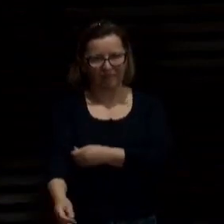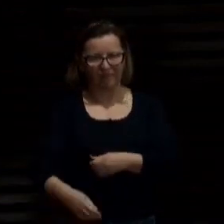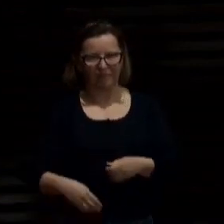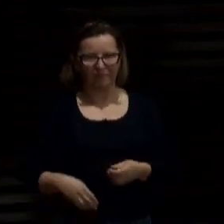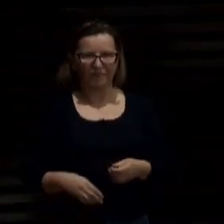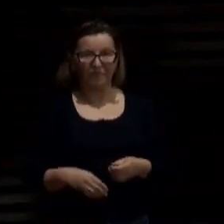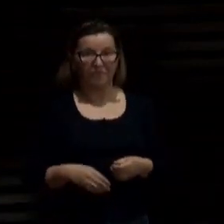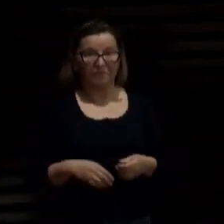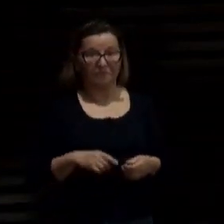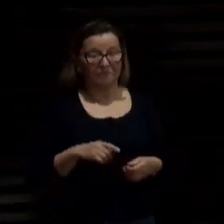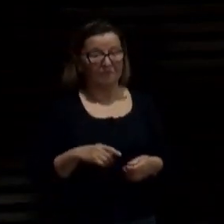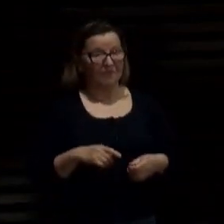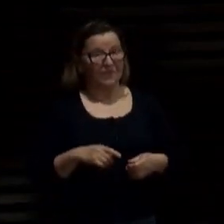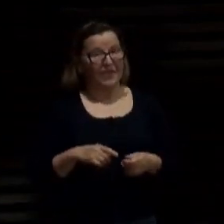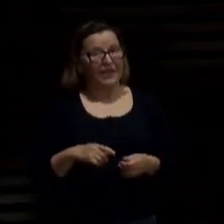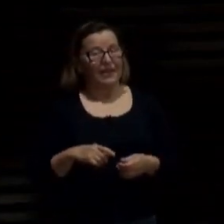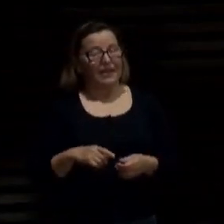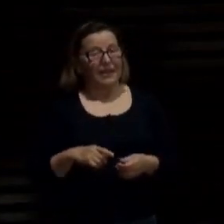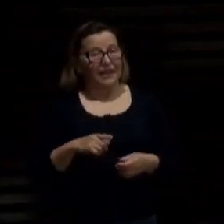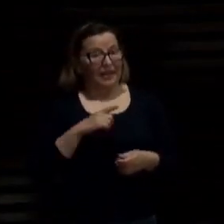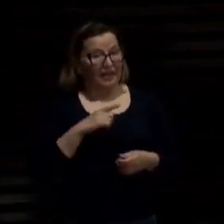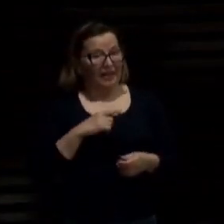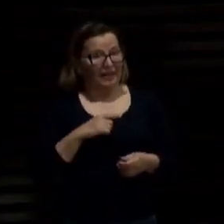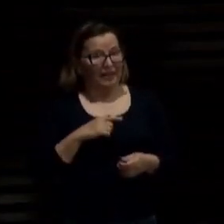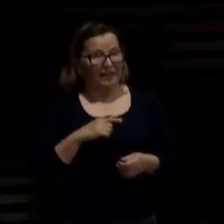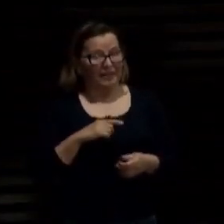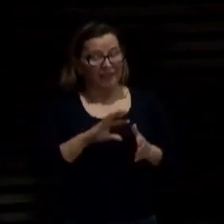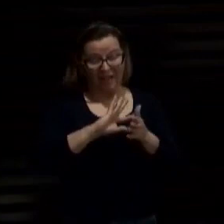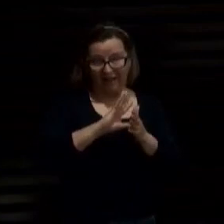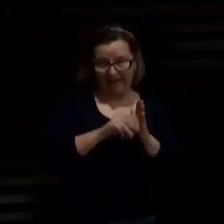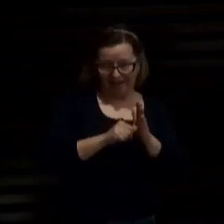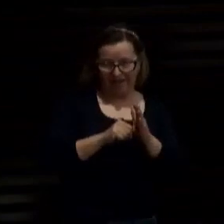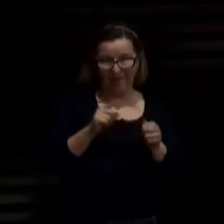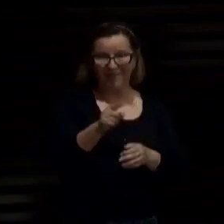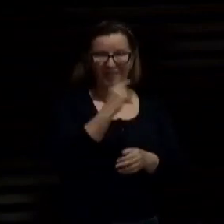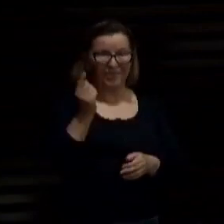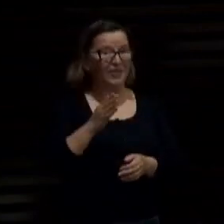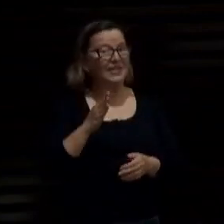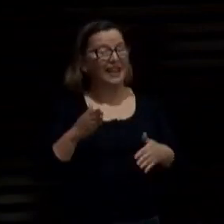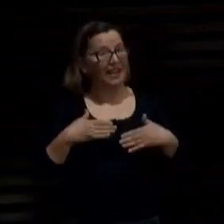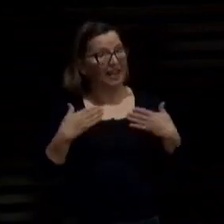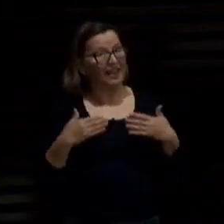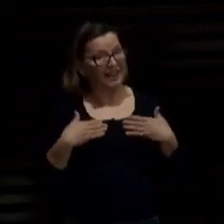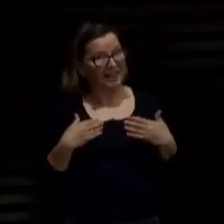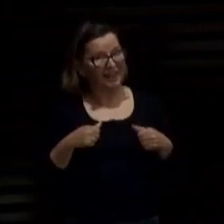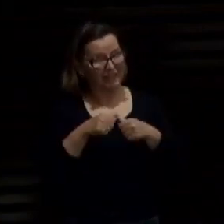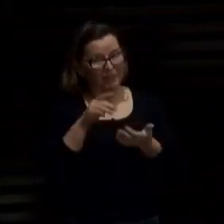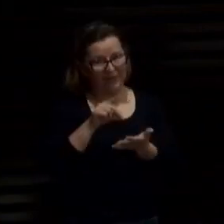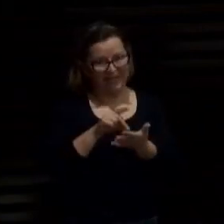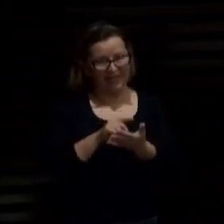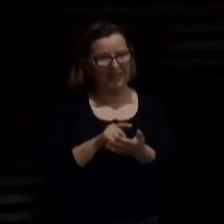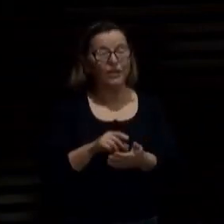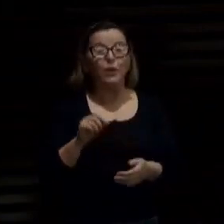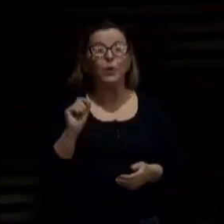ladrões da nossa alegria. Possíveis não, uma realidade. São coisas que roubam a nossa alegria. E o que nós podemos fazer